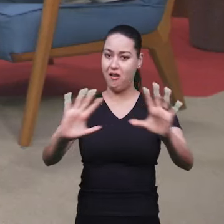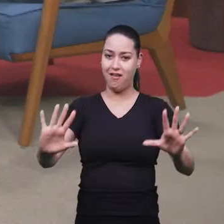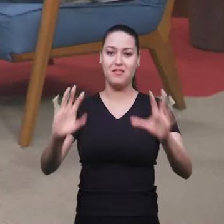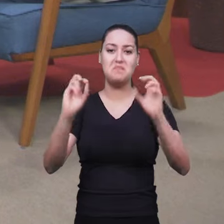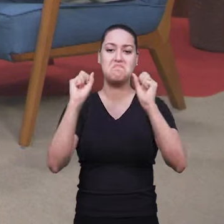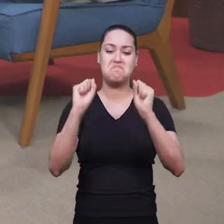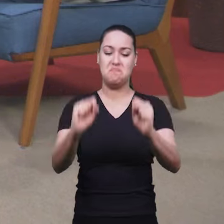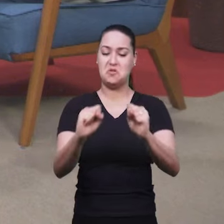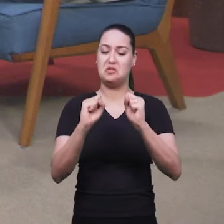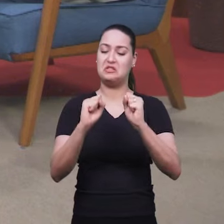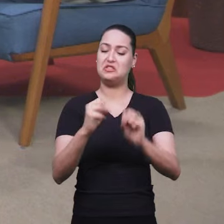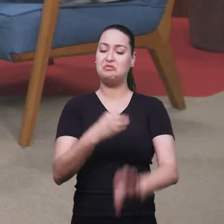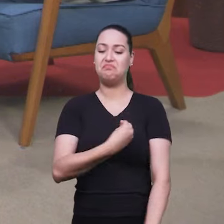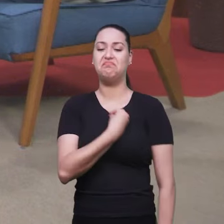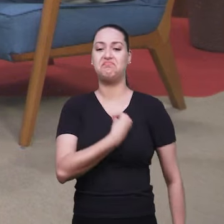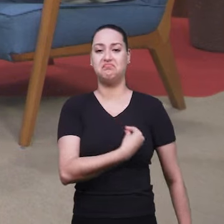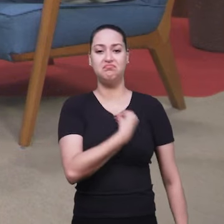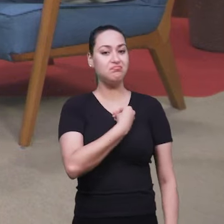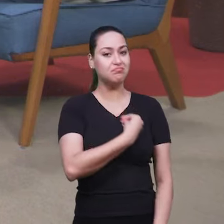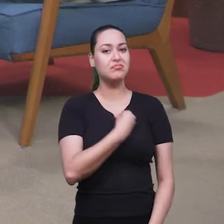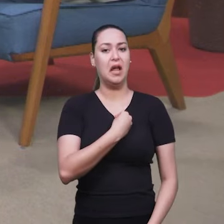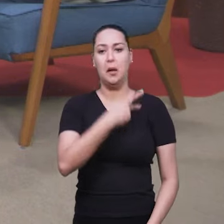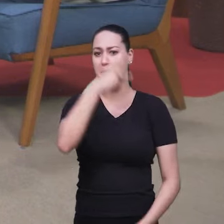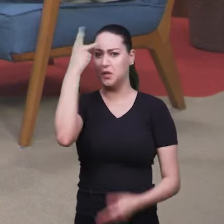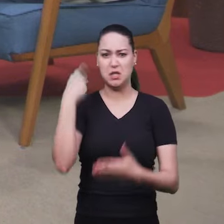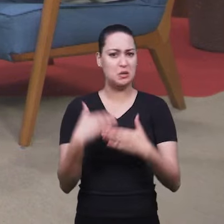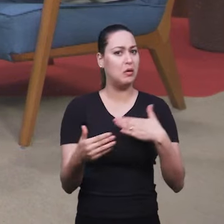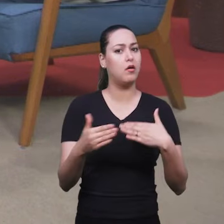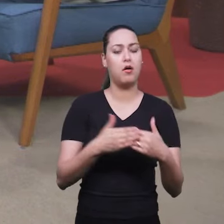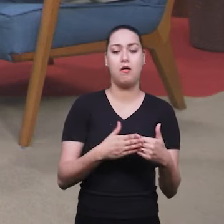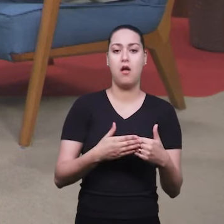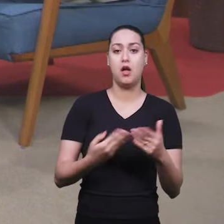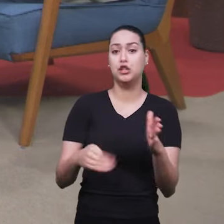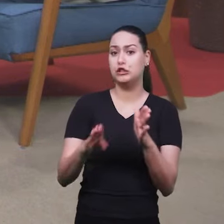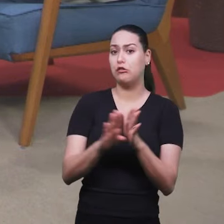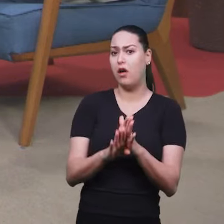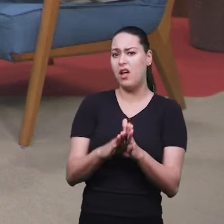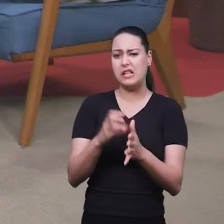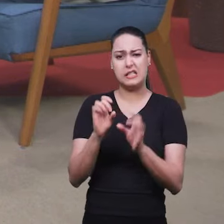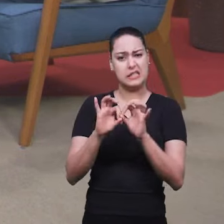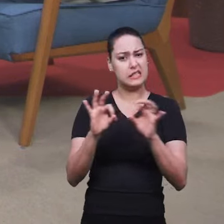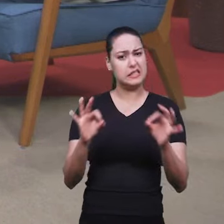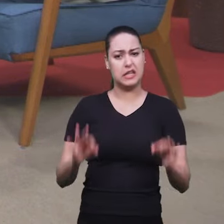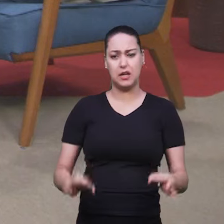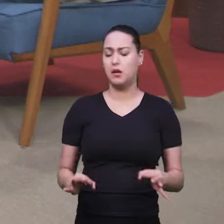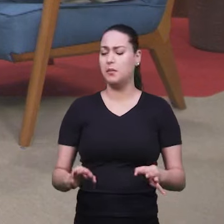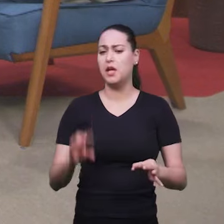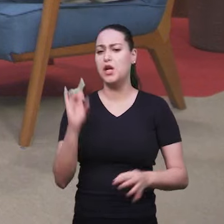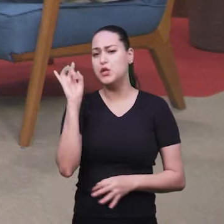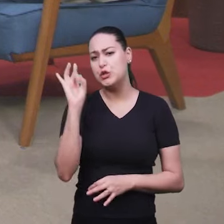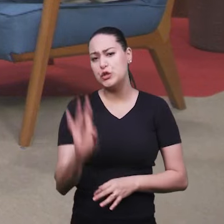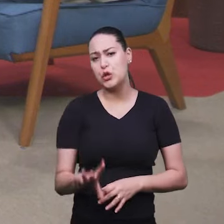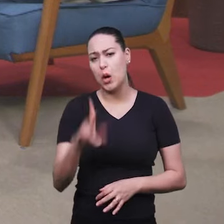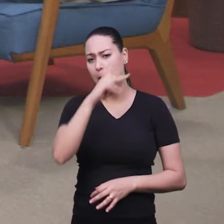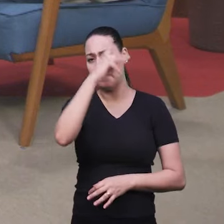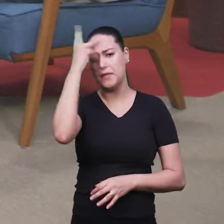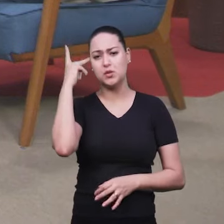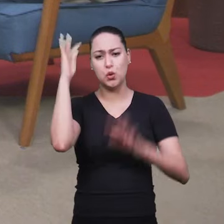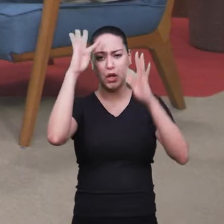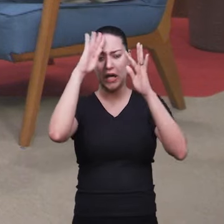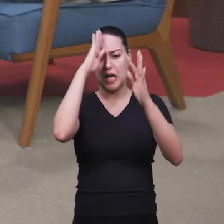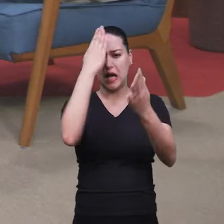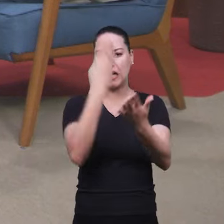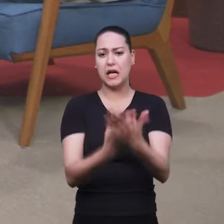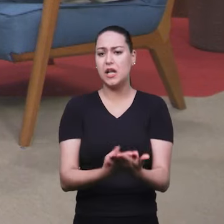hoje. Isso. Bem, isso na verdade, entrar é muito simples. Porque basta o